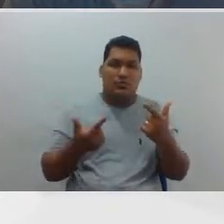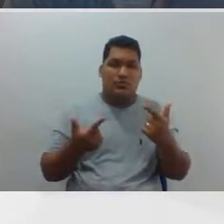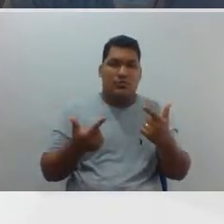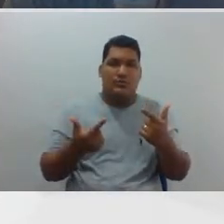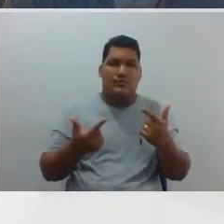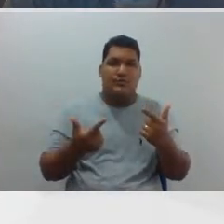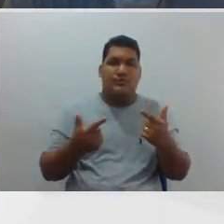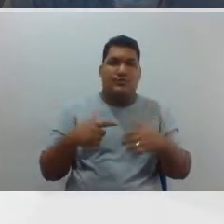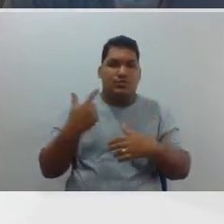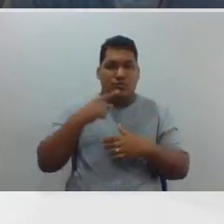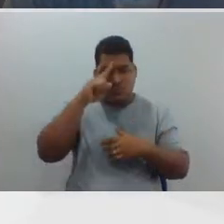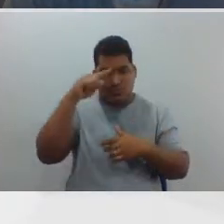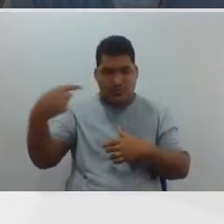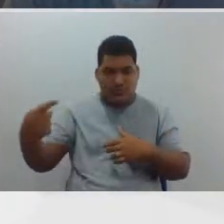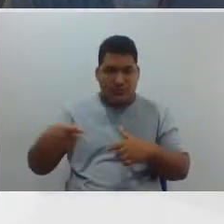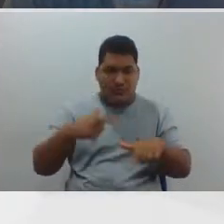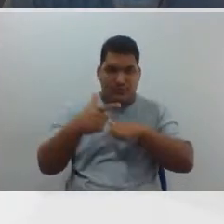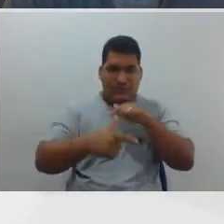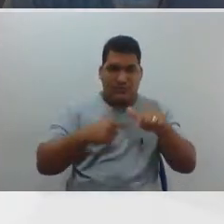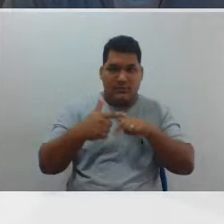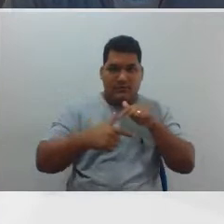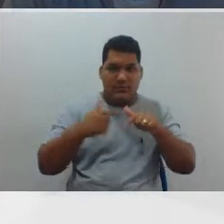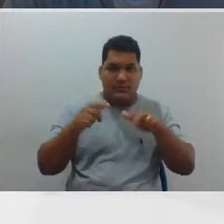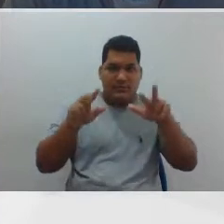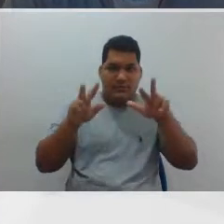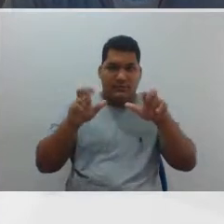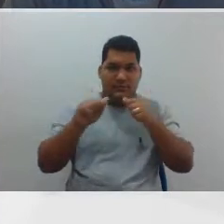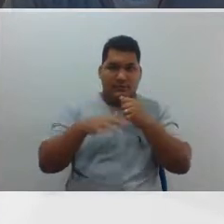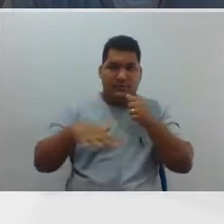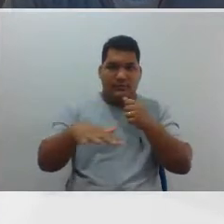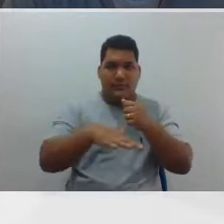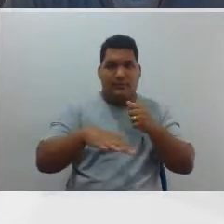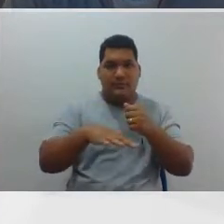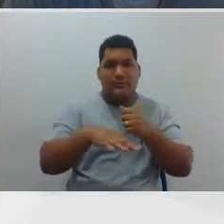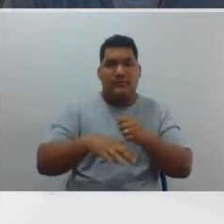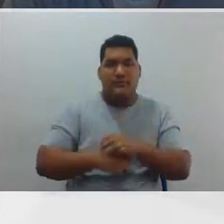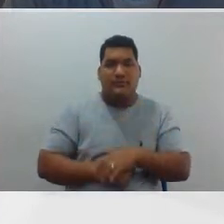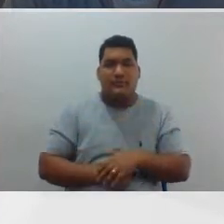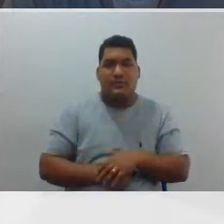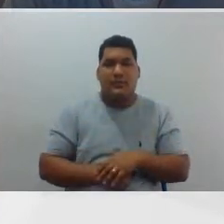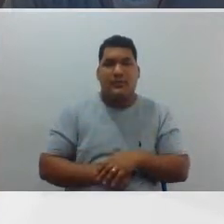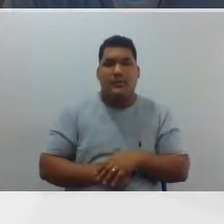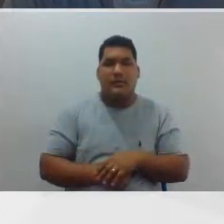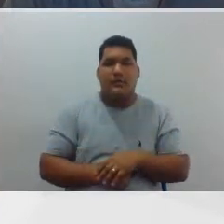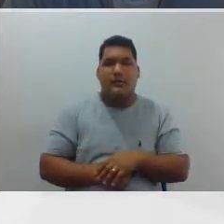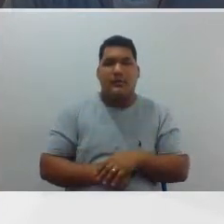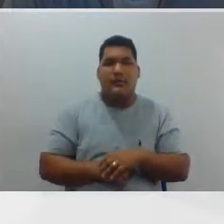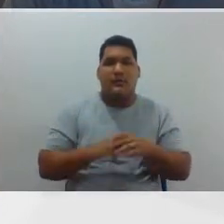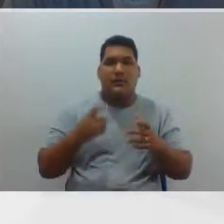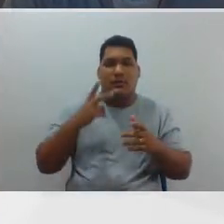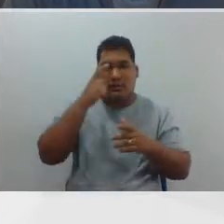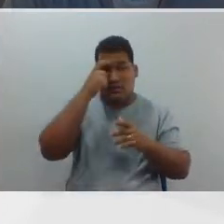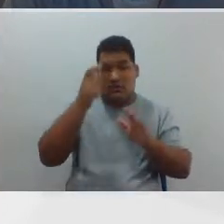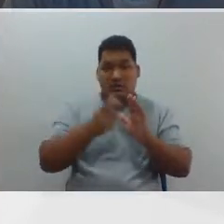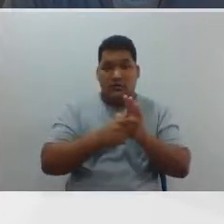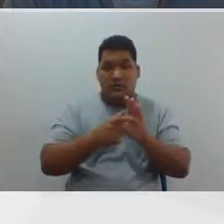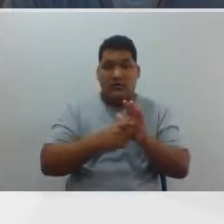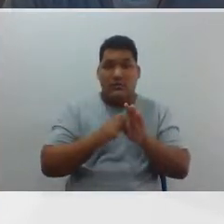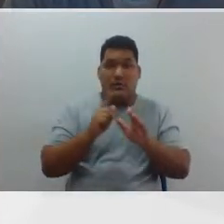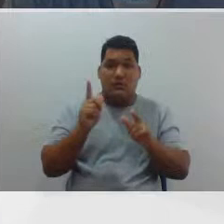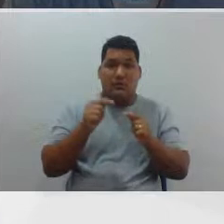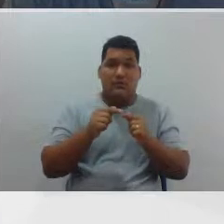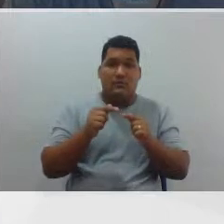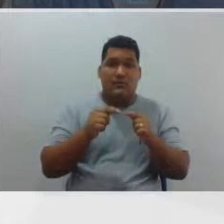nosso dia a dia, quem trabalha bastante com essa área, né? Que a inteligência artificial ela acaba